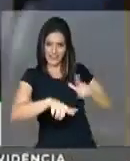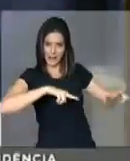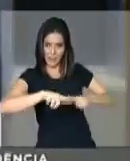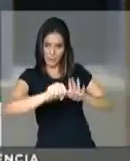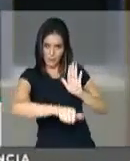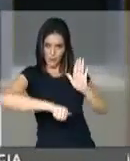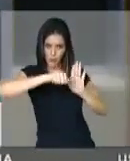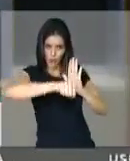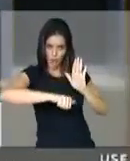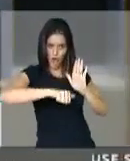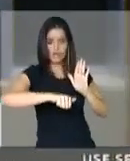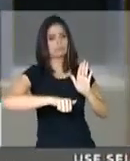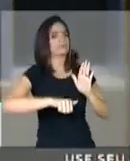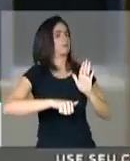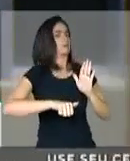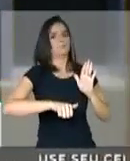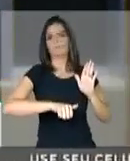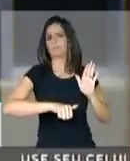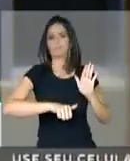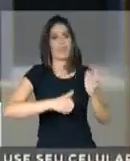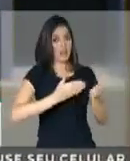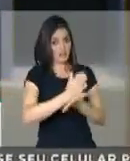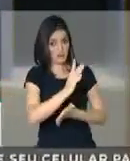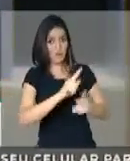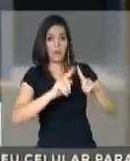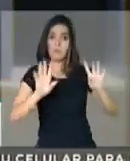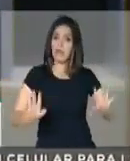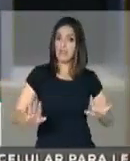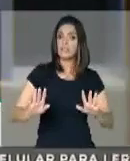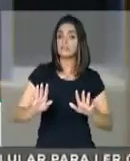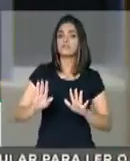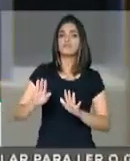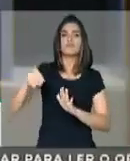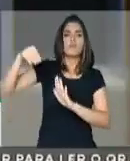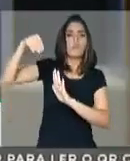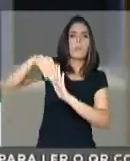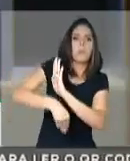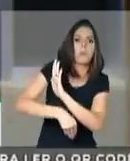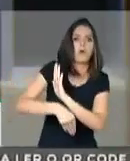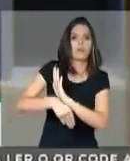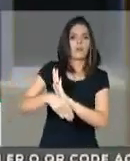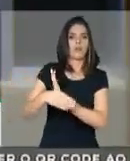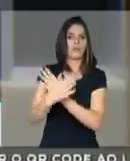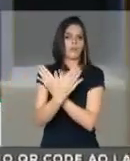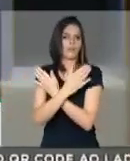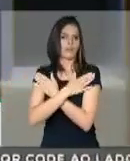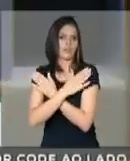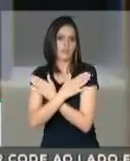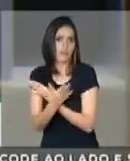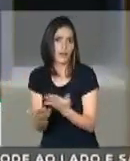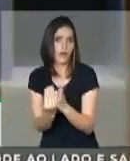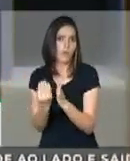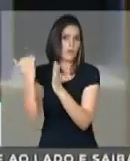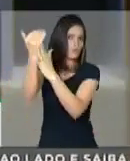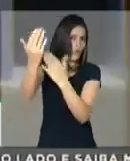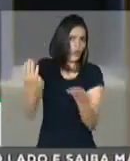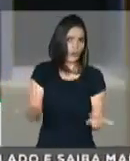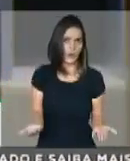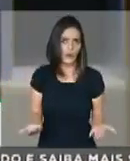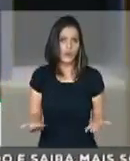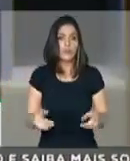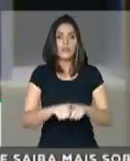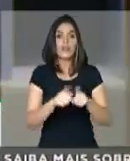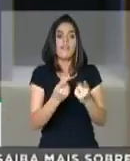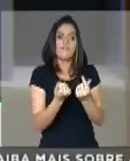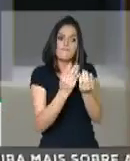das duas reformas tem a possibilidade de gerar empregos imediatamente. O que gera emprego é